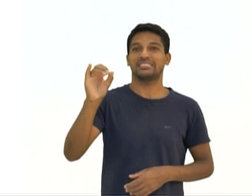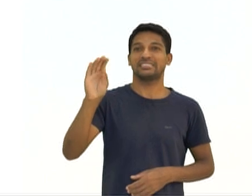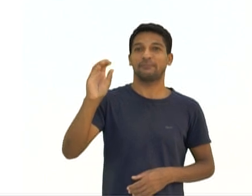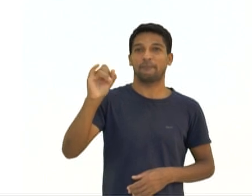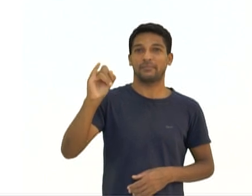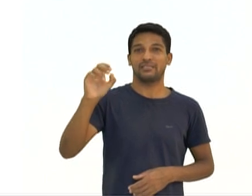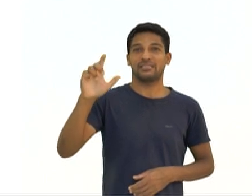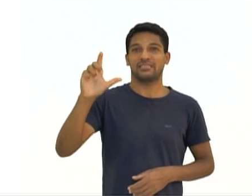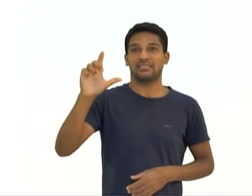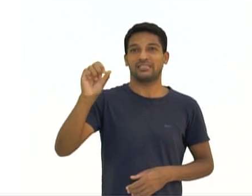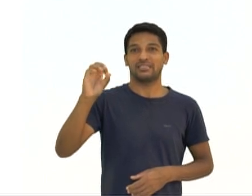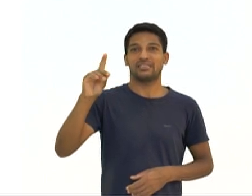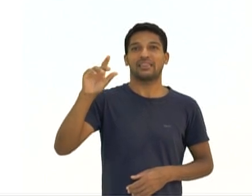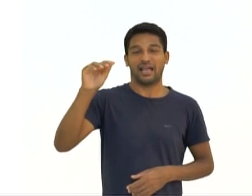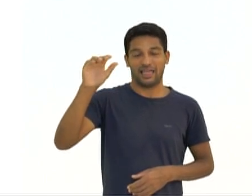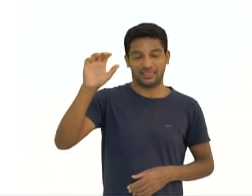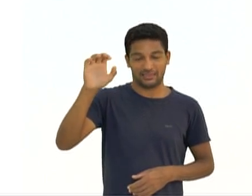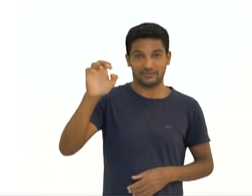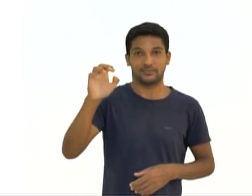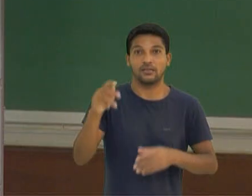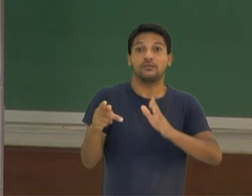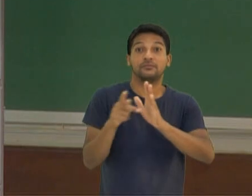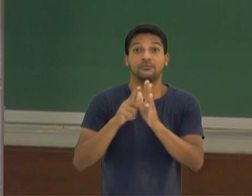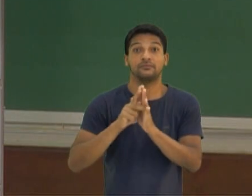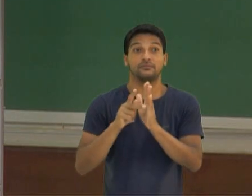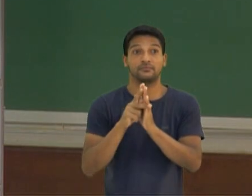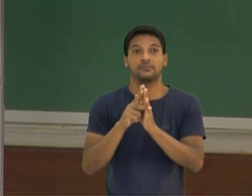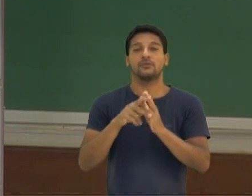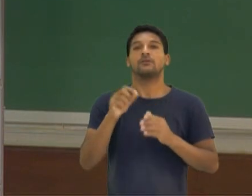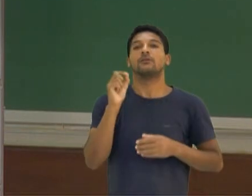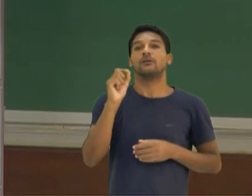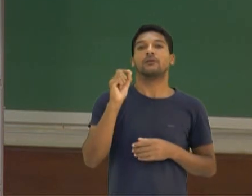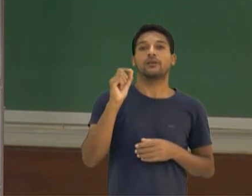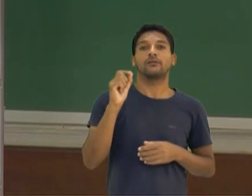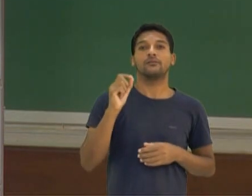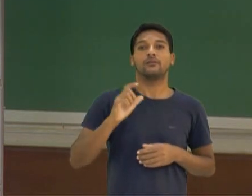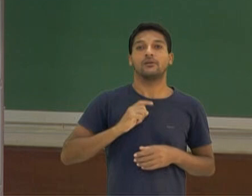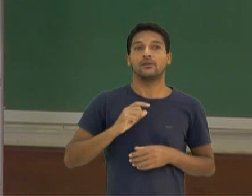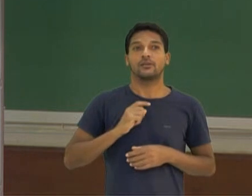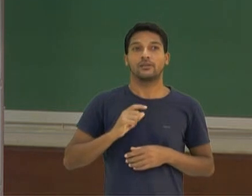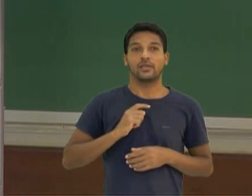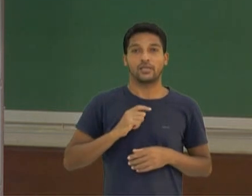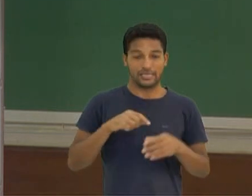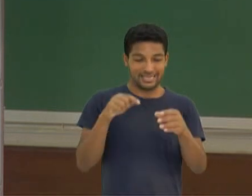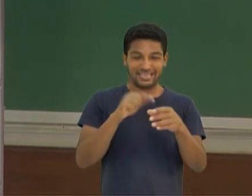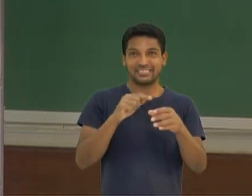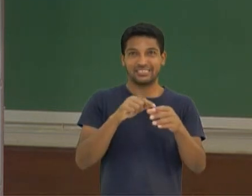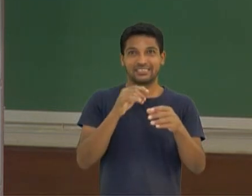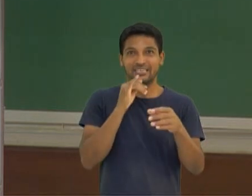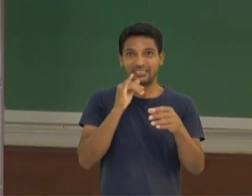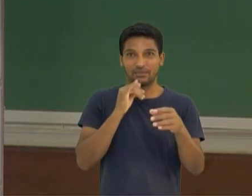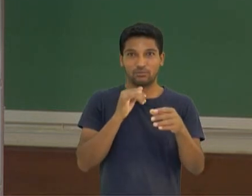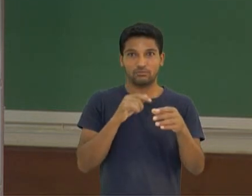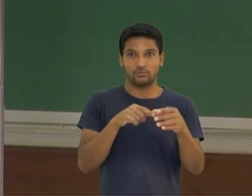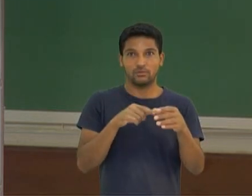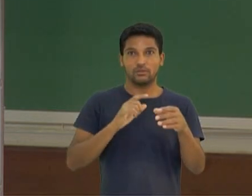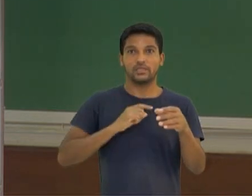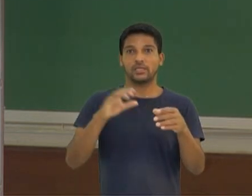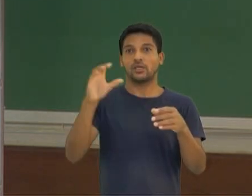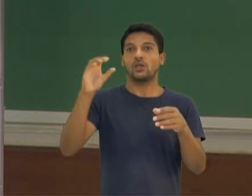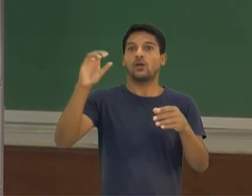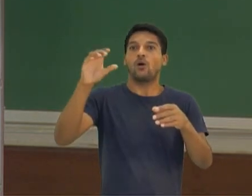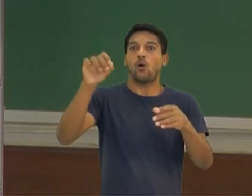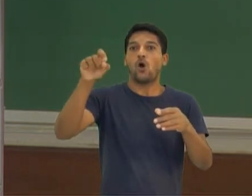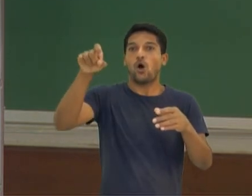certo? Essa questão, então, do combustível. Quando a gente fala de combustível, é sempre um combustível que reage com oxigênio, formando CO2 e